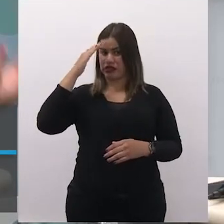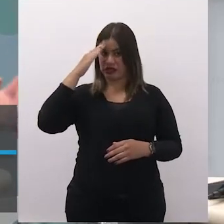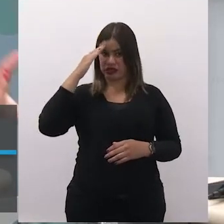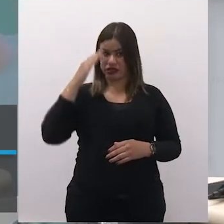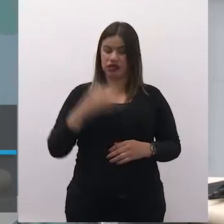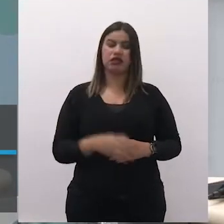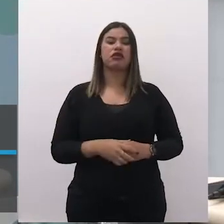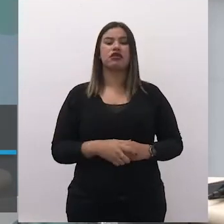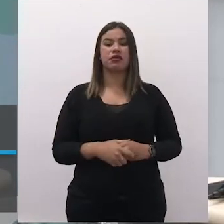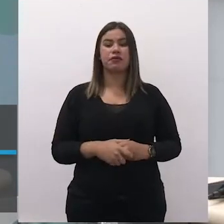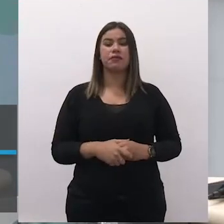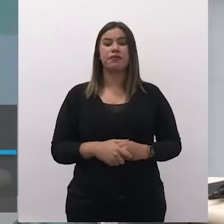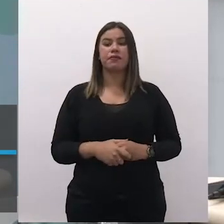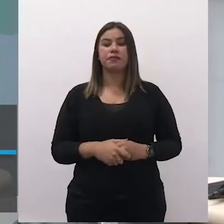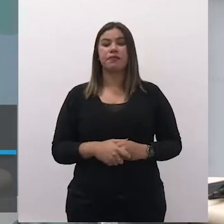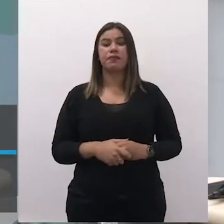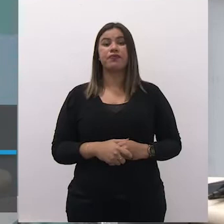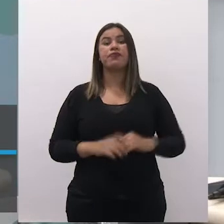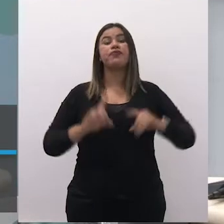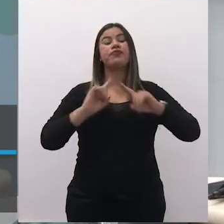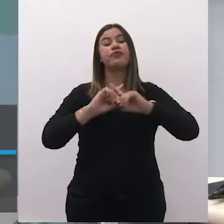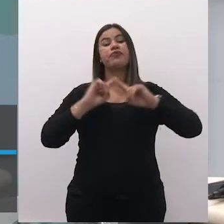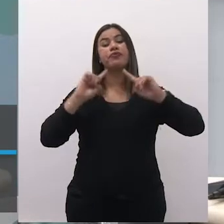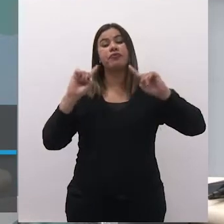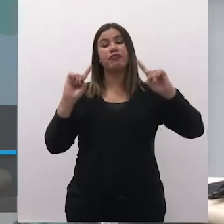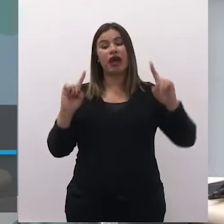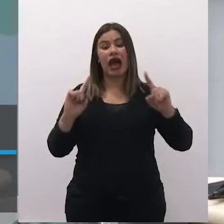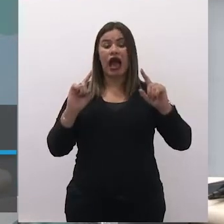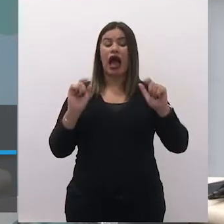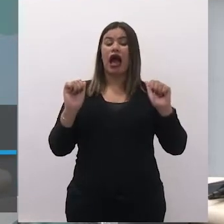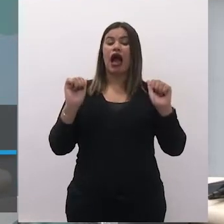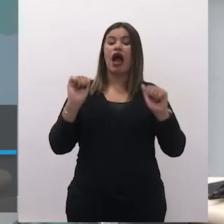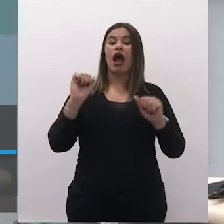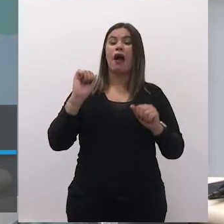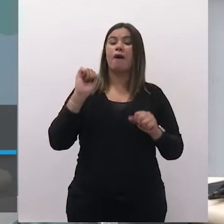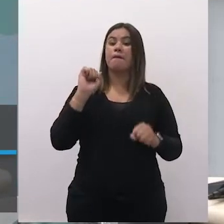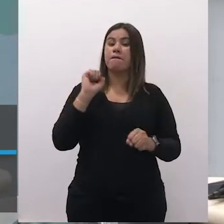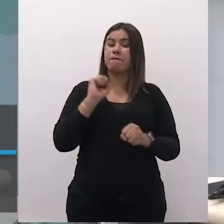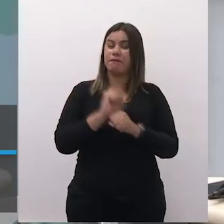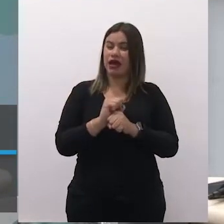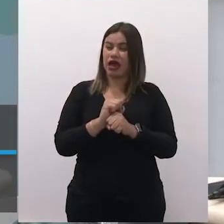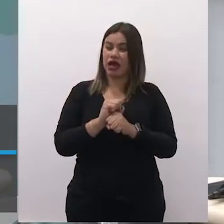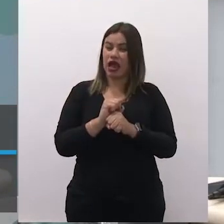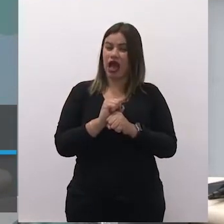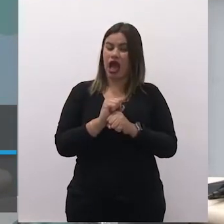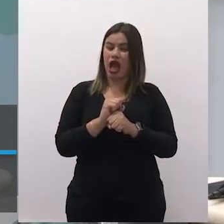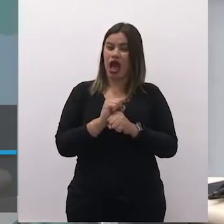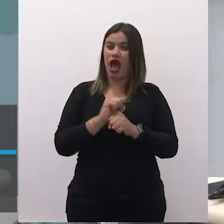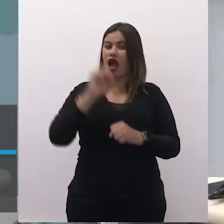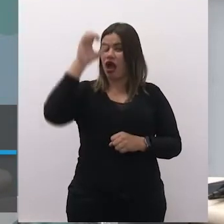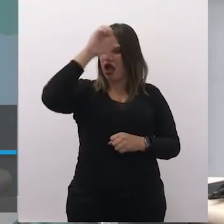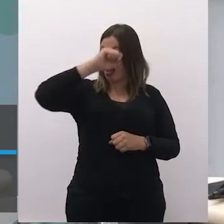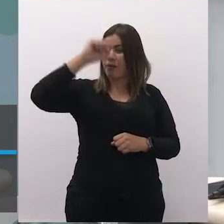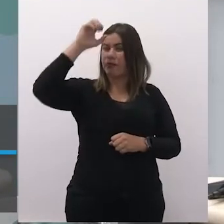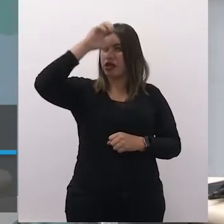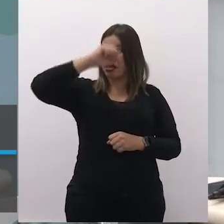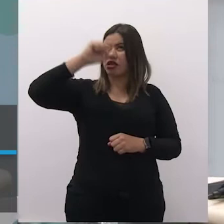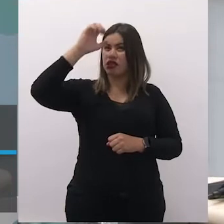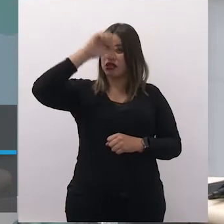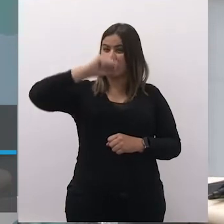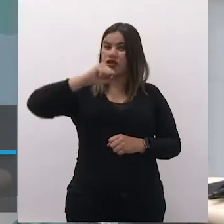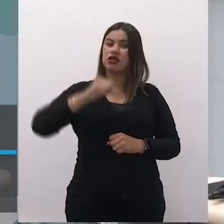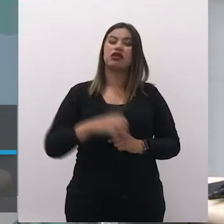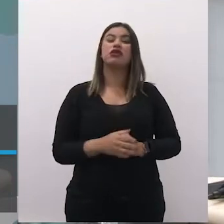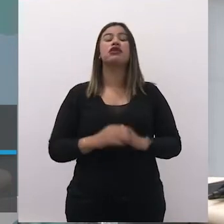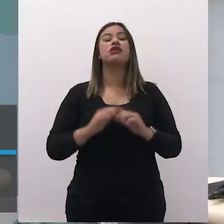nossas aprendizagens, mas se acomodar em tudo que a gente está aprendendo de novo, que gera